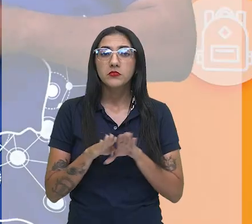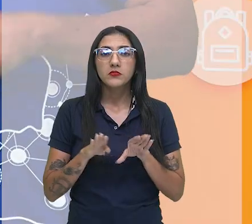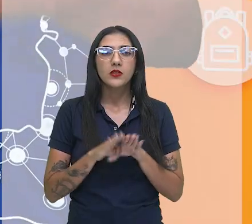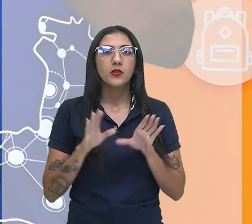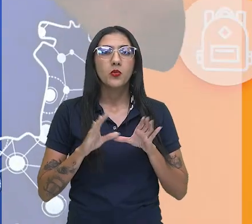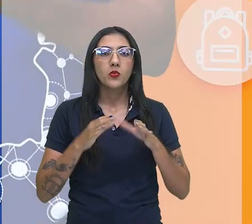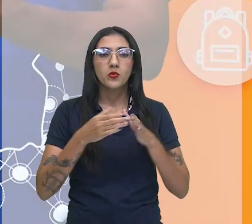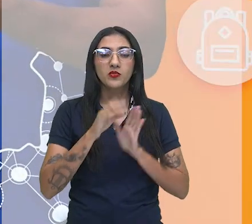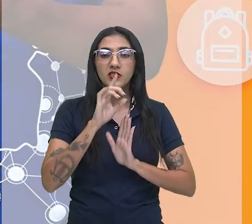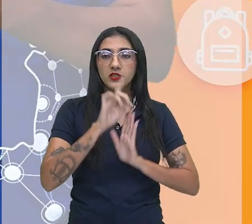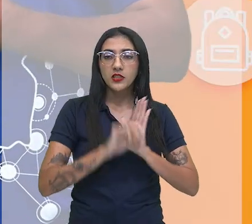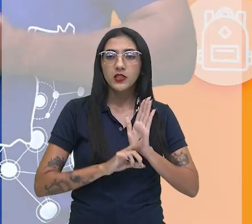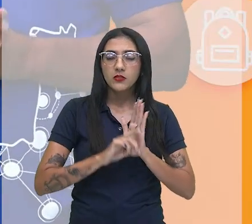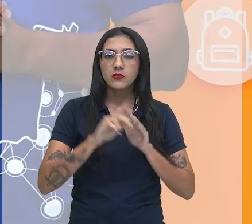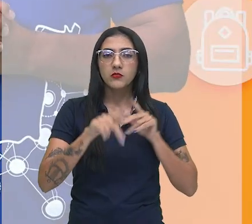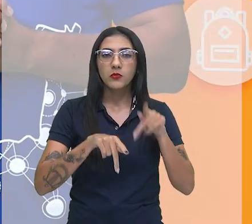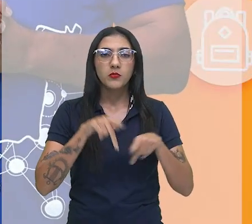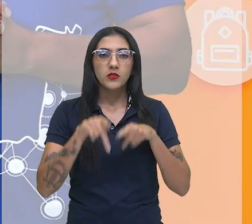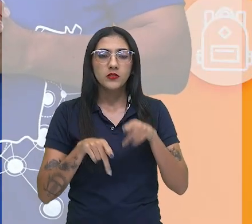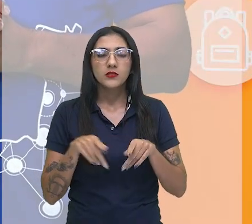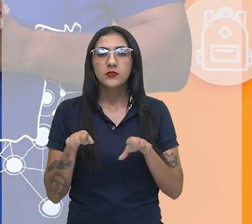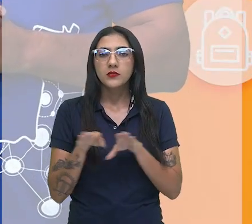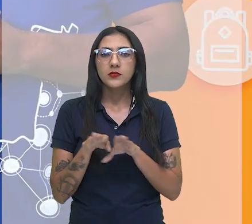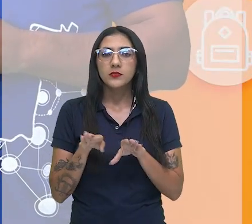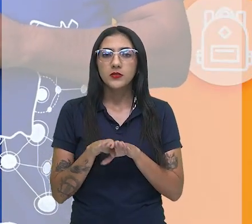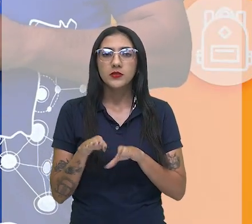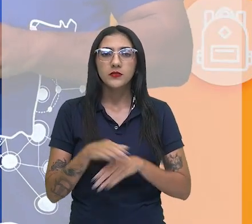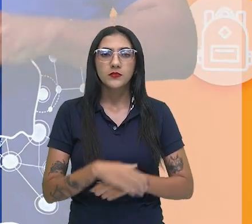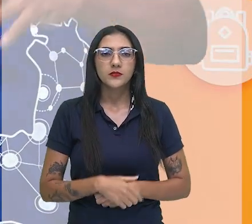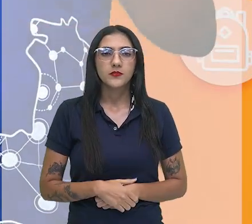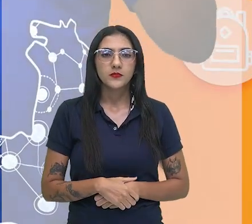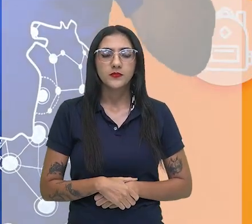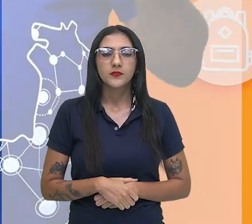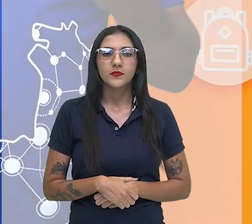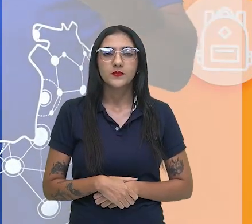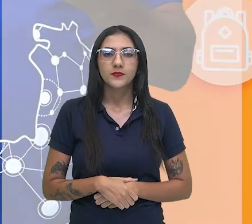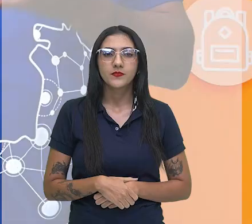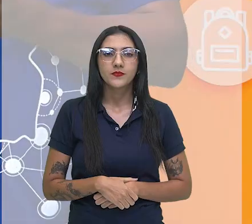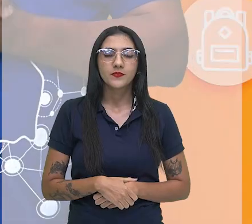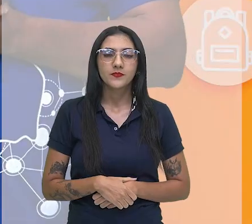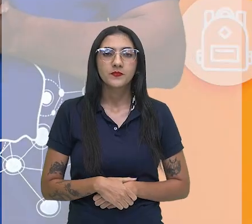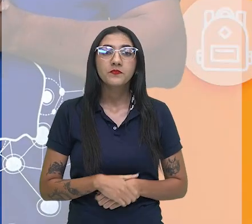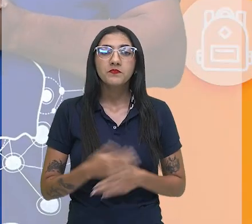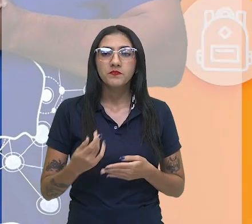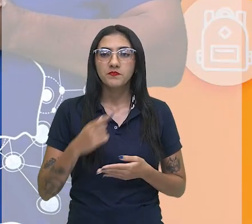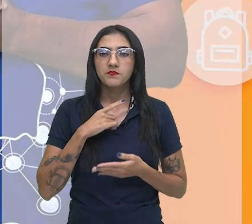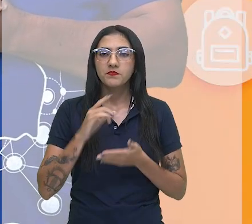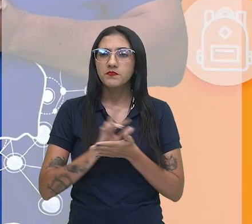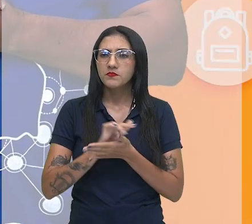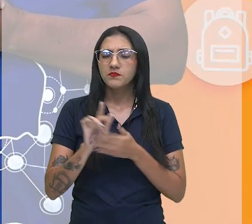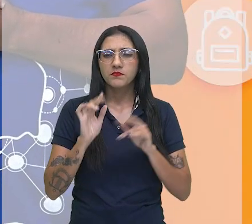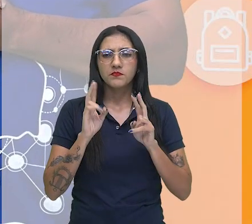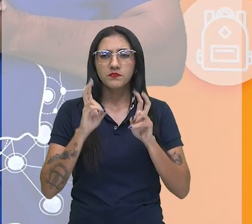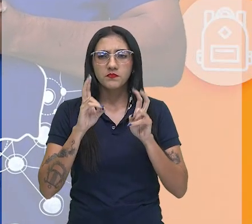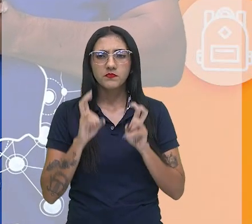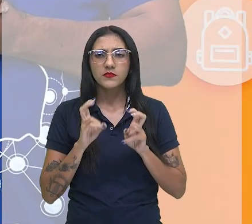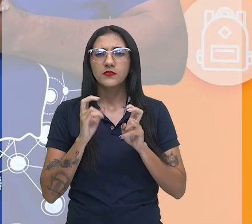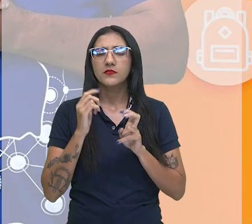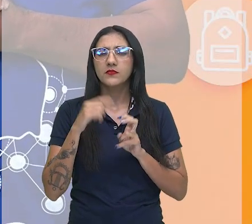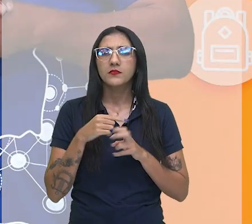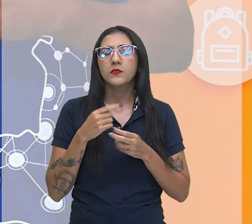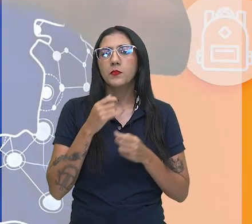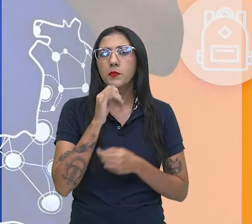civis? Também estão aí colocados para nós, né? Então, tem muita questão aí, né, sobre questão dos direitos